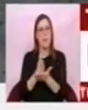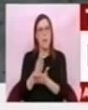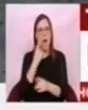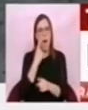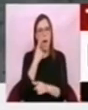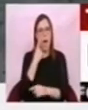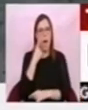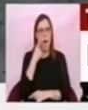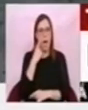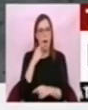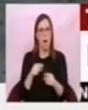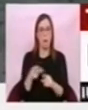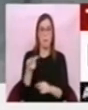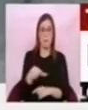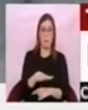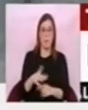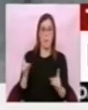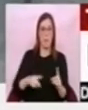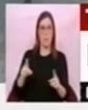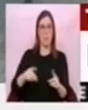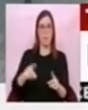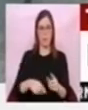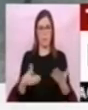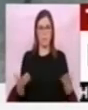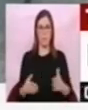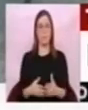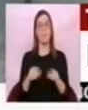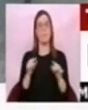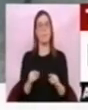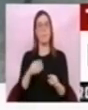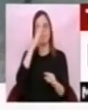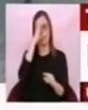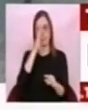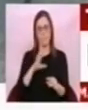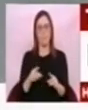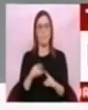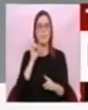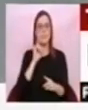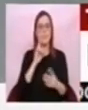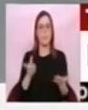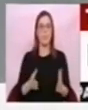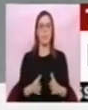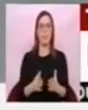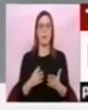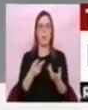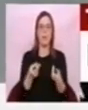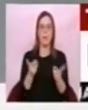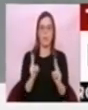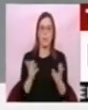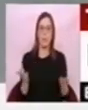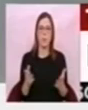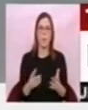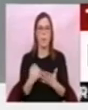exposição a situações deste género. E onde aí se sabe que é importante haver a disponibilidade